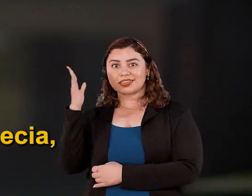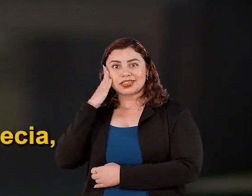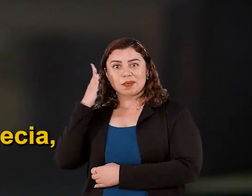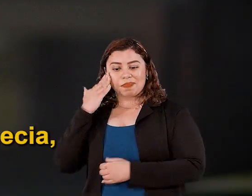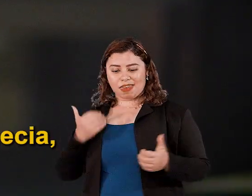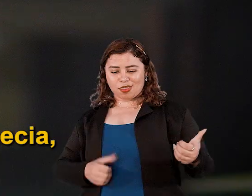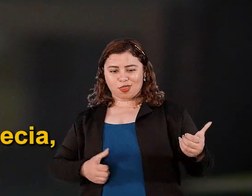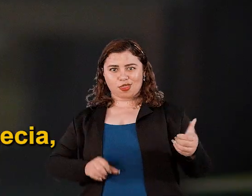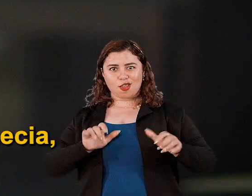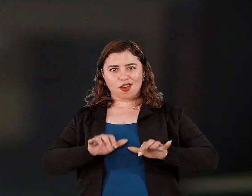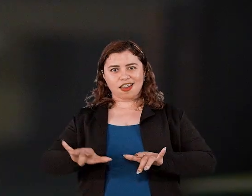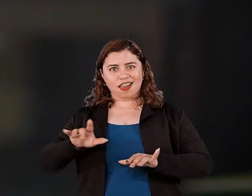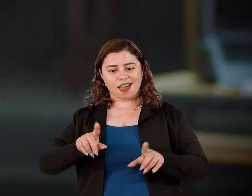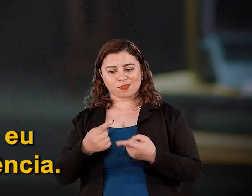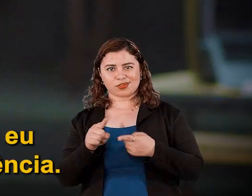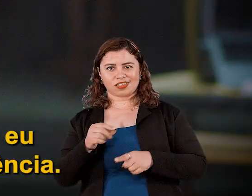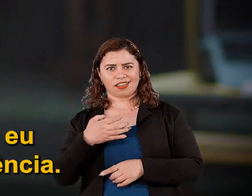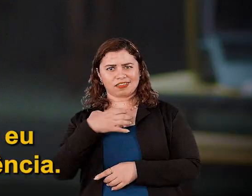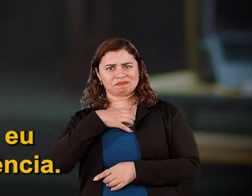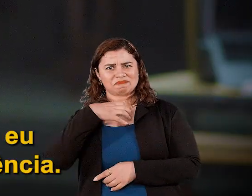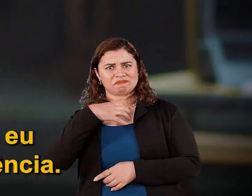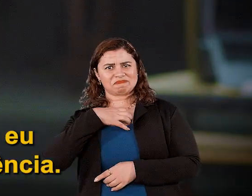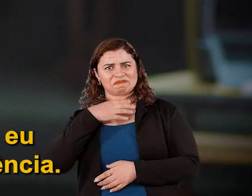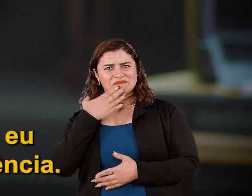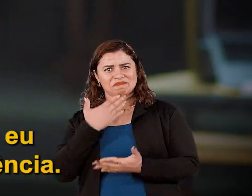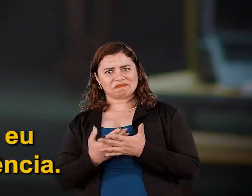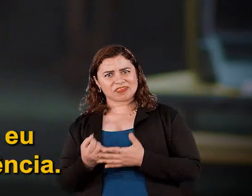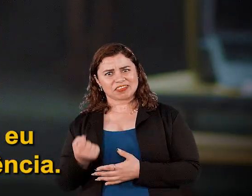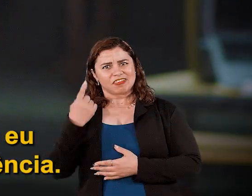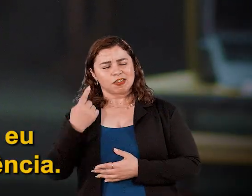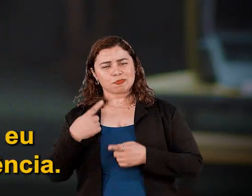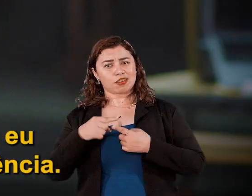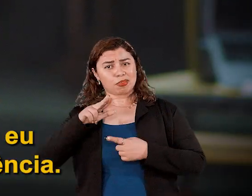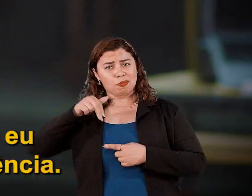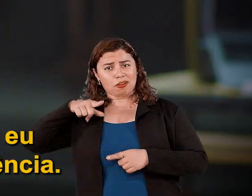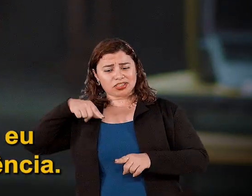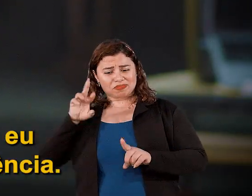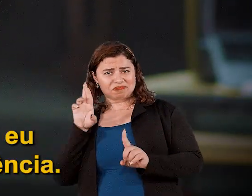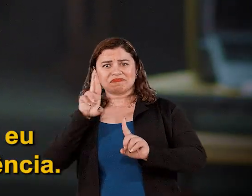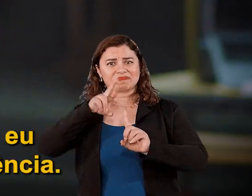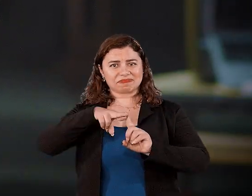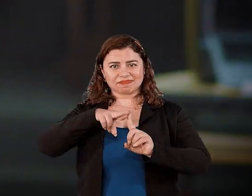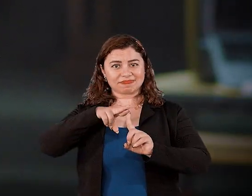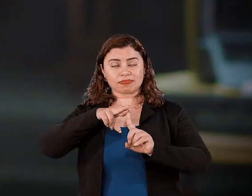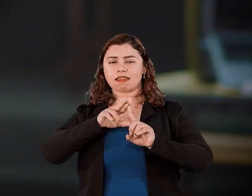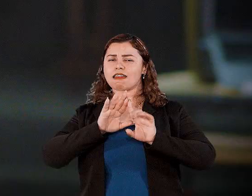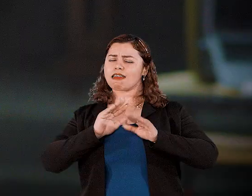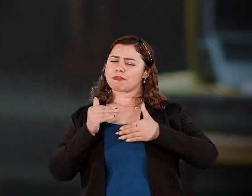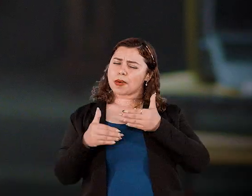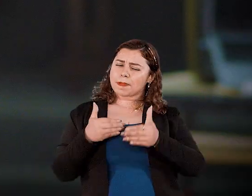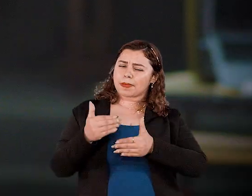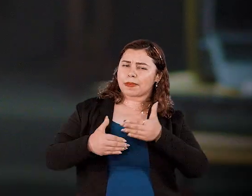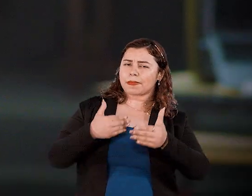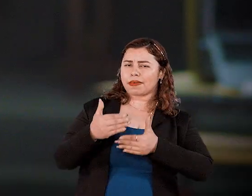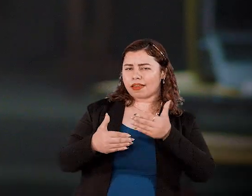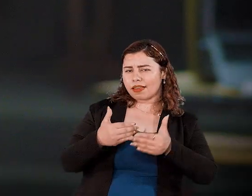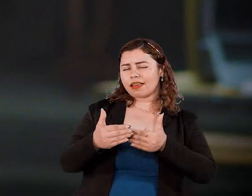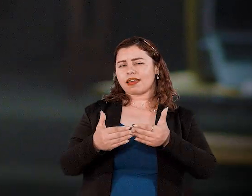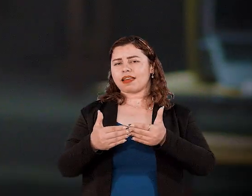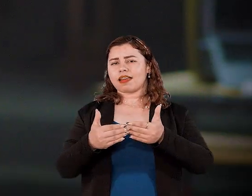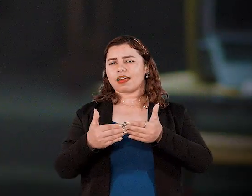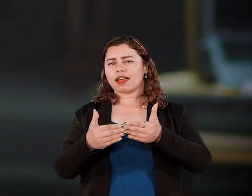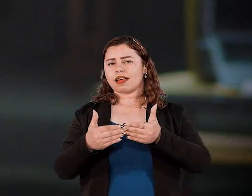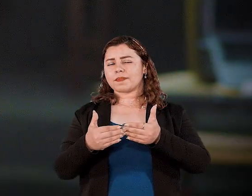que ele sabia tocar a música. Foi um choque no início, porque eu nunca tinha encontrado nenhuma referência. Mais